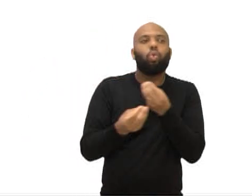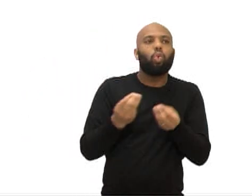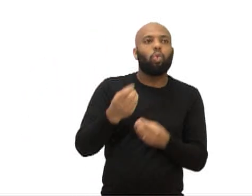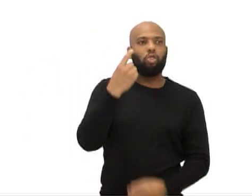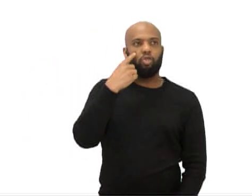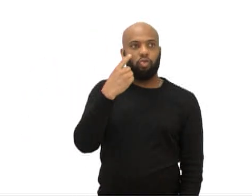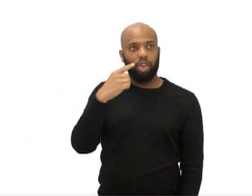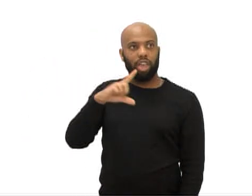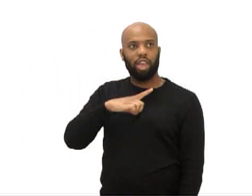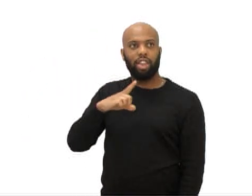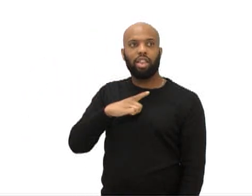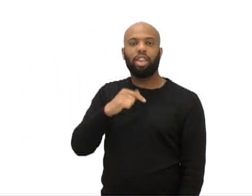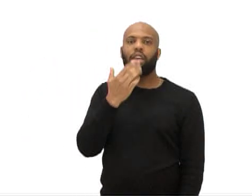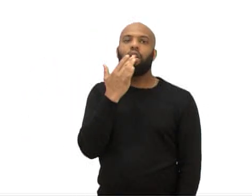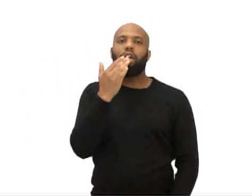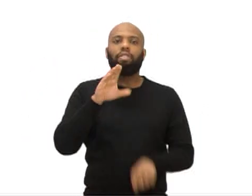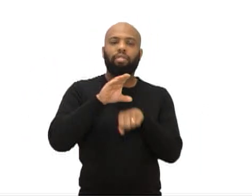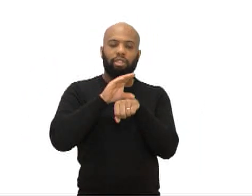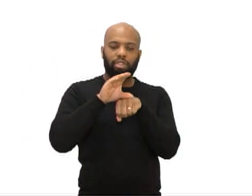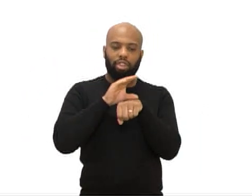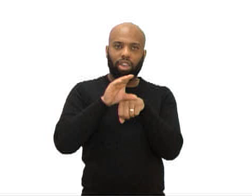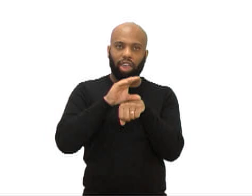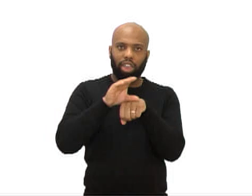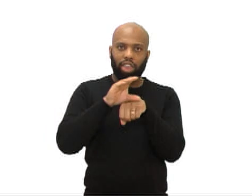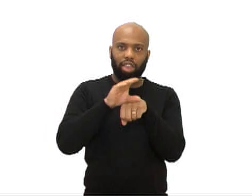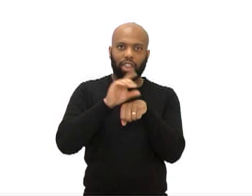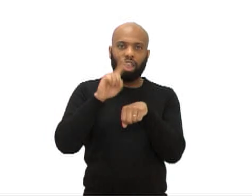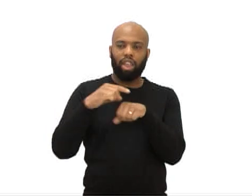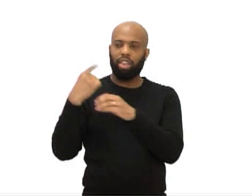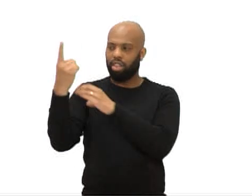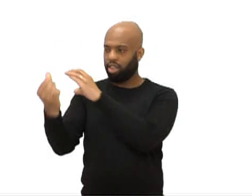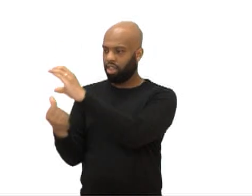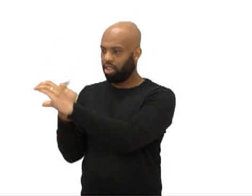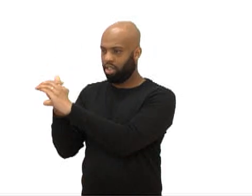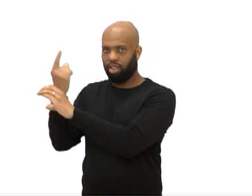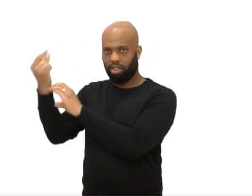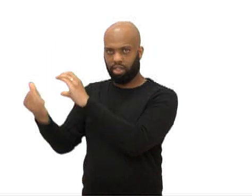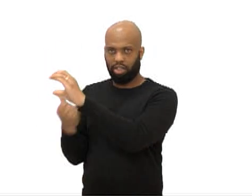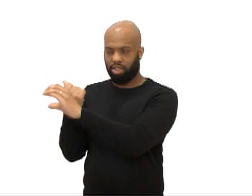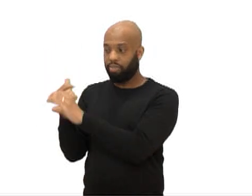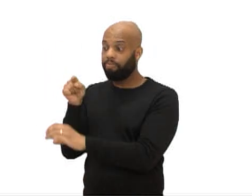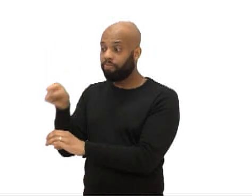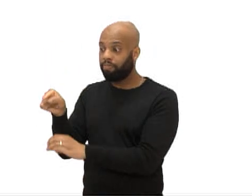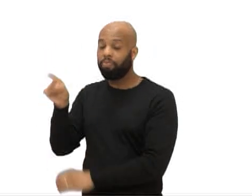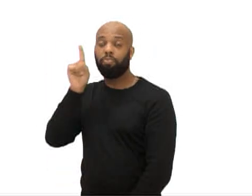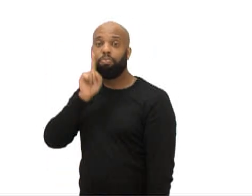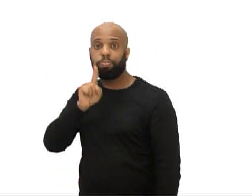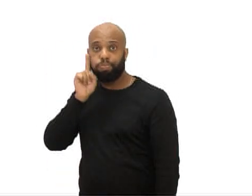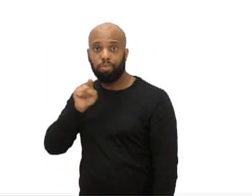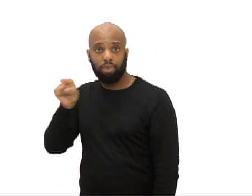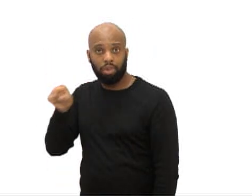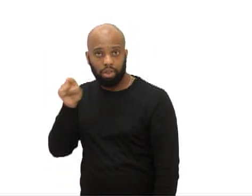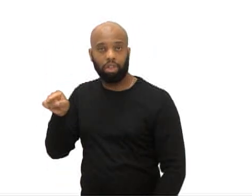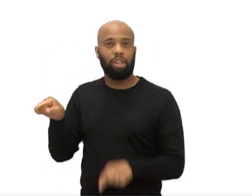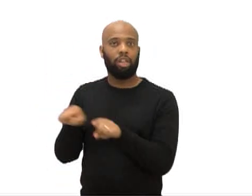a parte cinza, né, é o mundo capitalista, então nós vamos ter os Estados